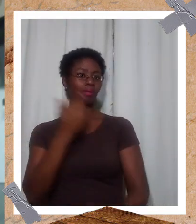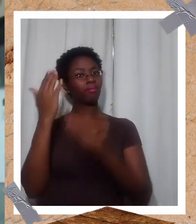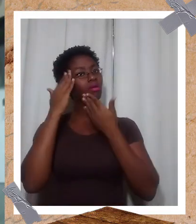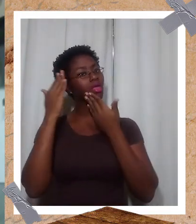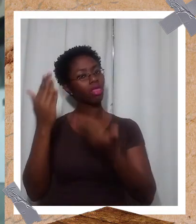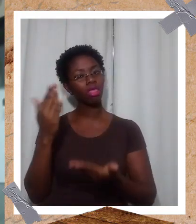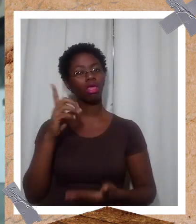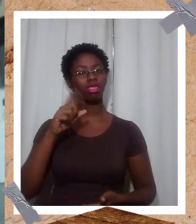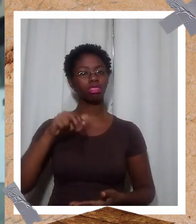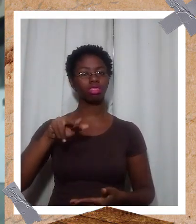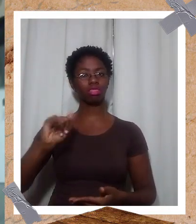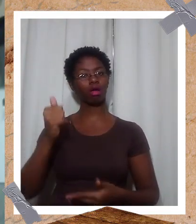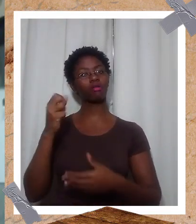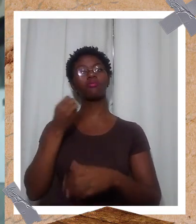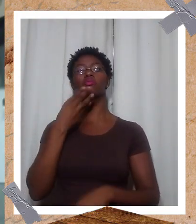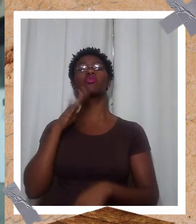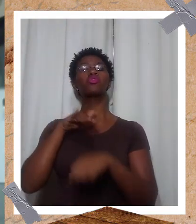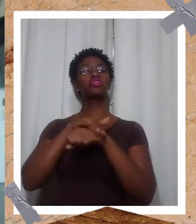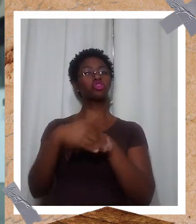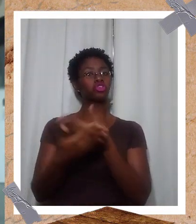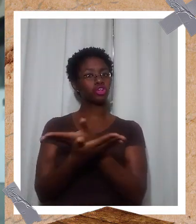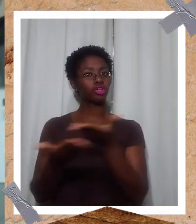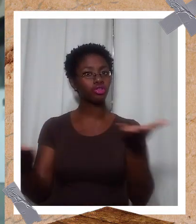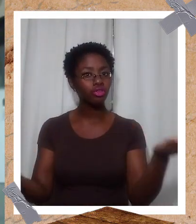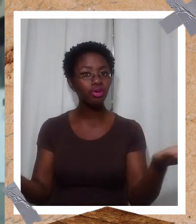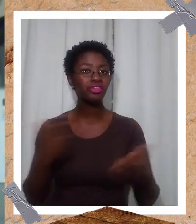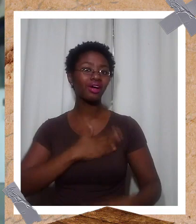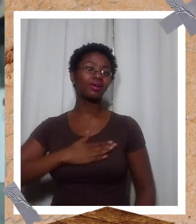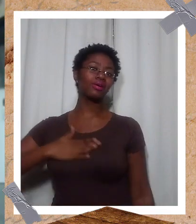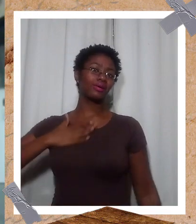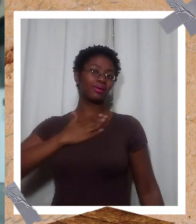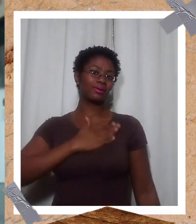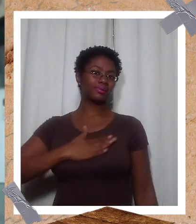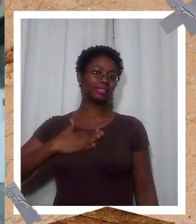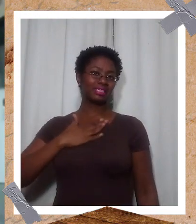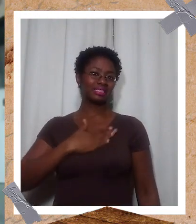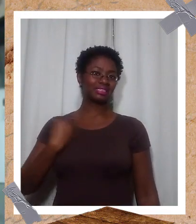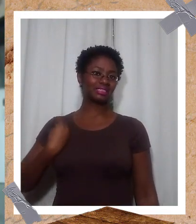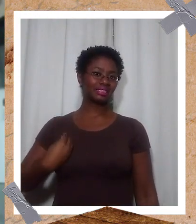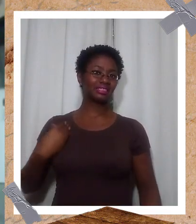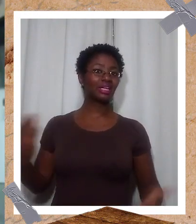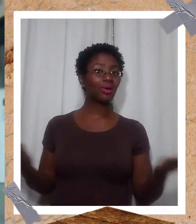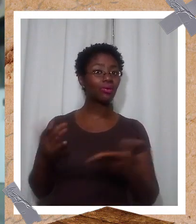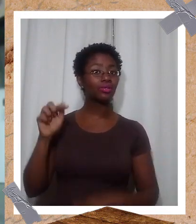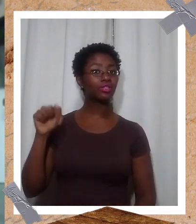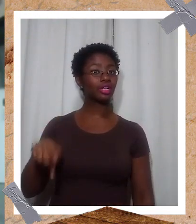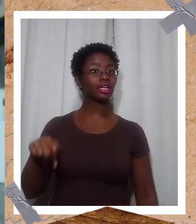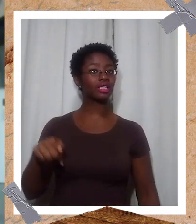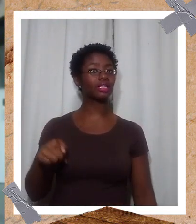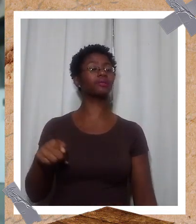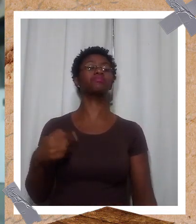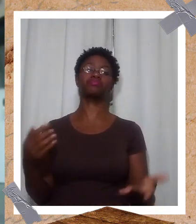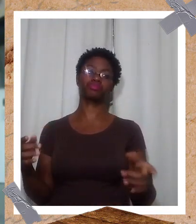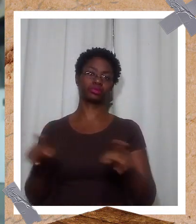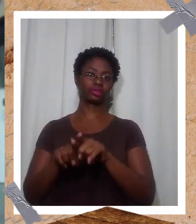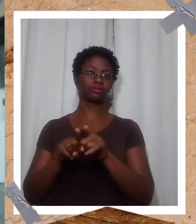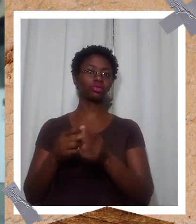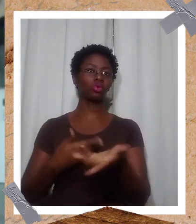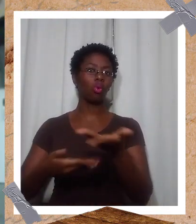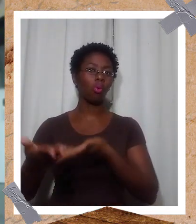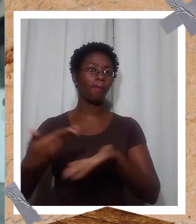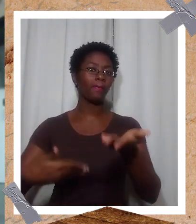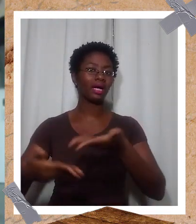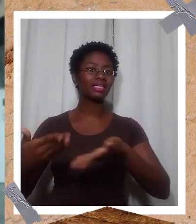novo, Dani. Bom, boa noite a todos e todas. Que prazer estar aqui com vocês e poder dividir essa noite. Acho que estamos já no